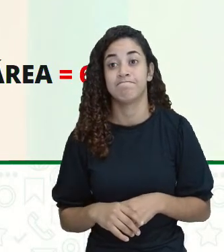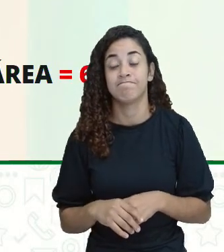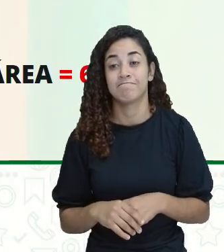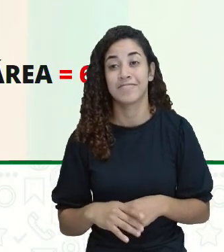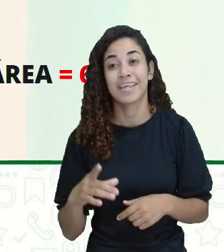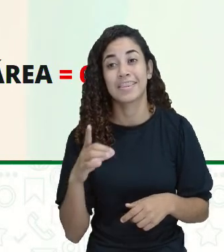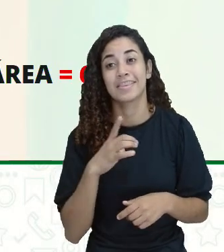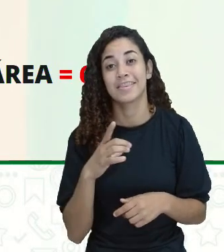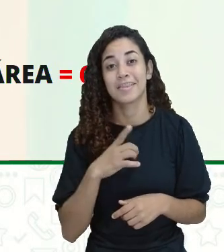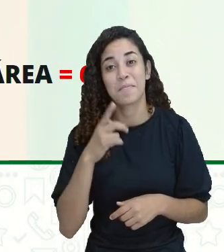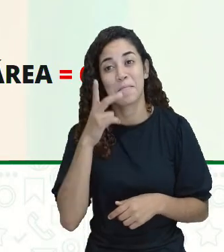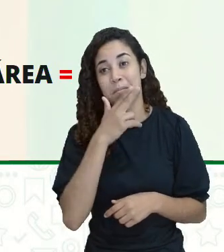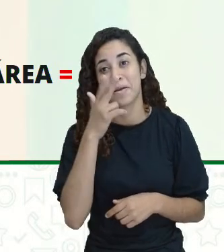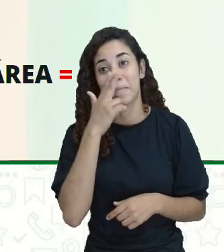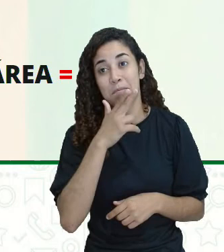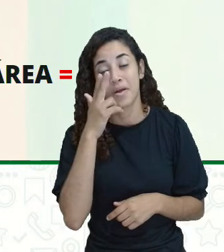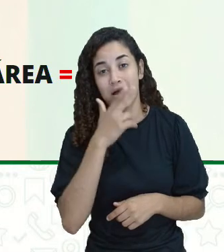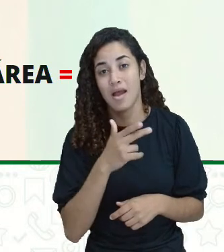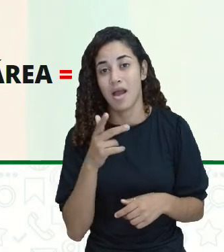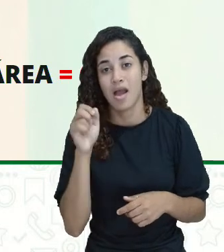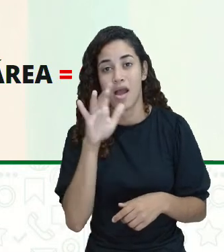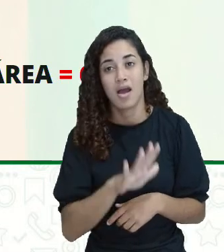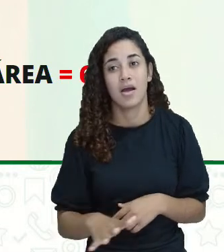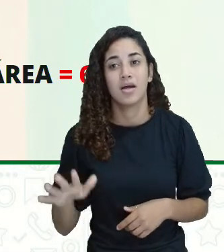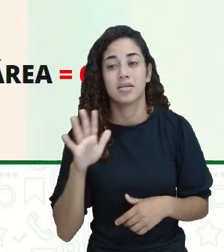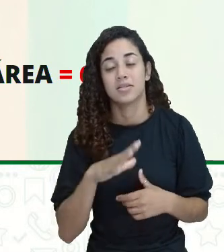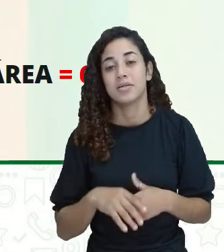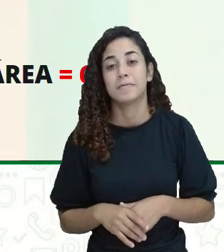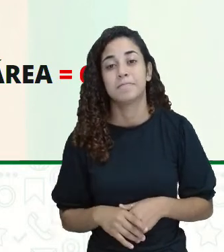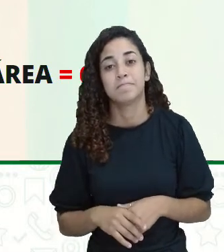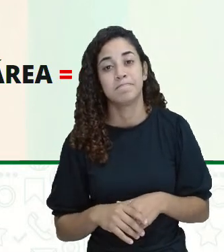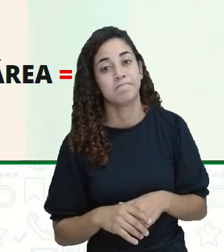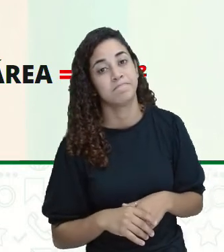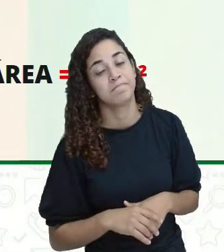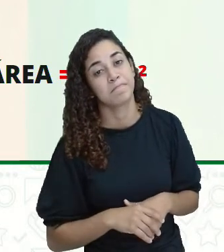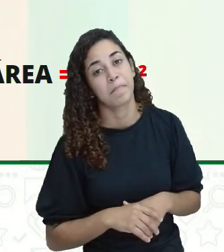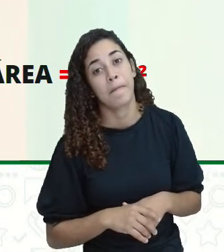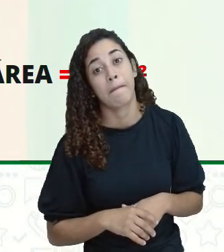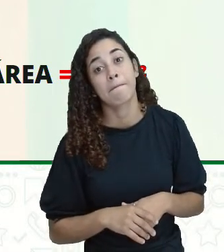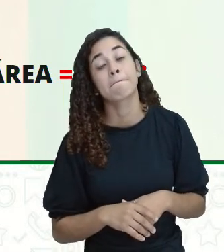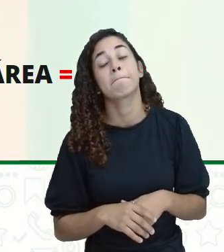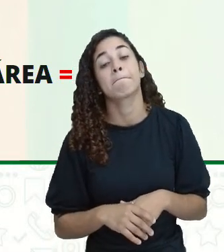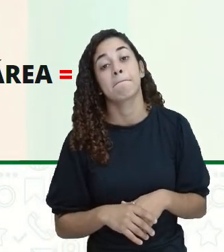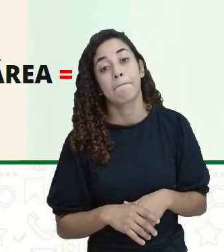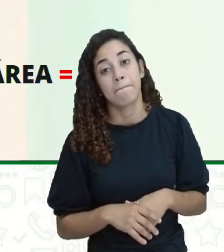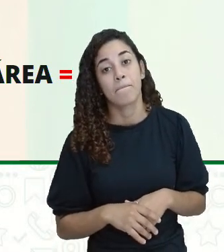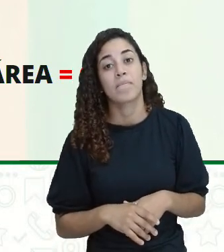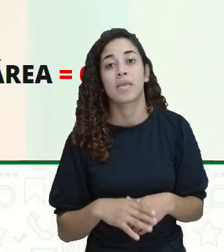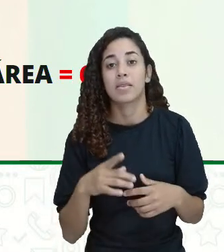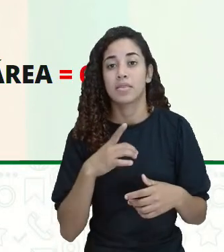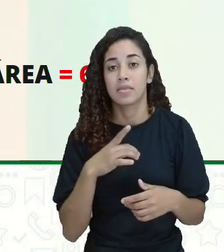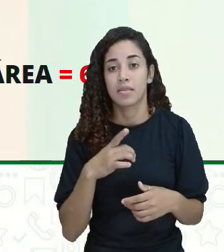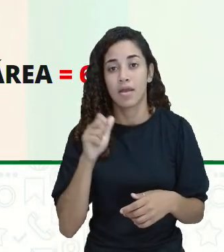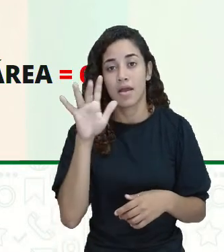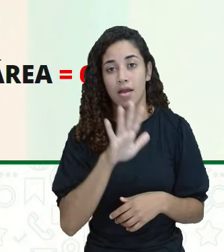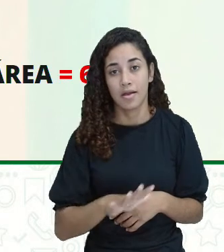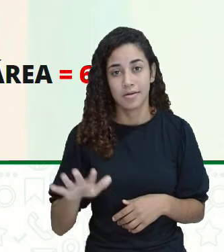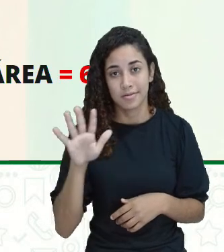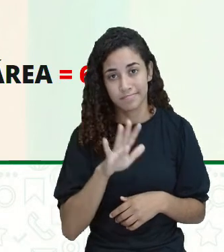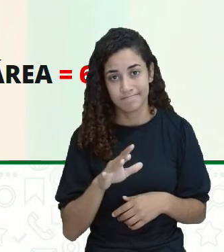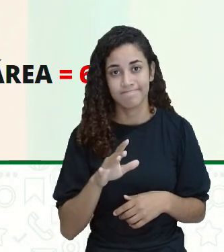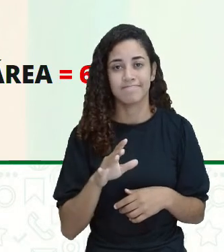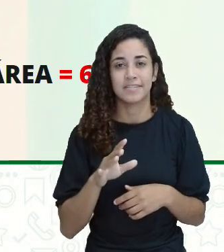Eles têm a mesma área, ou seja, eles têm a área de 6 centímetros quadrados. Então,